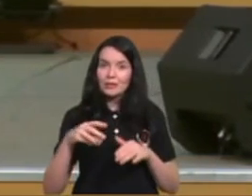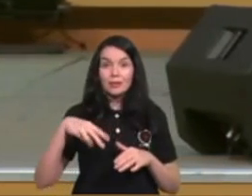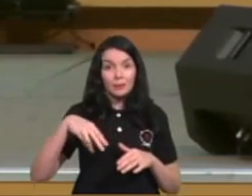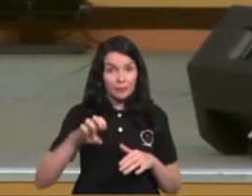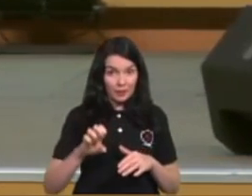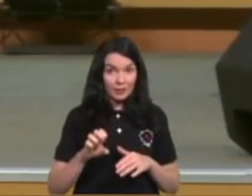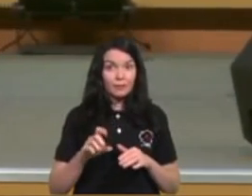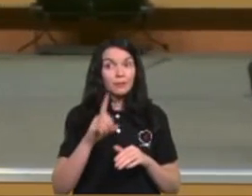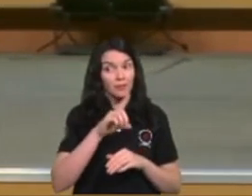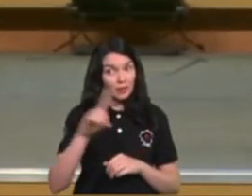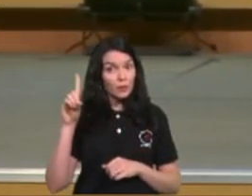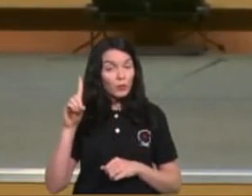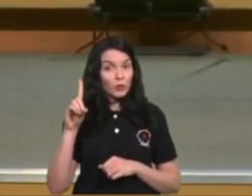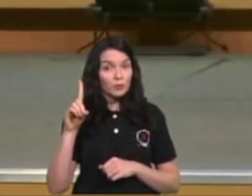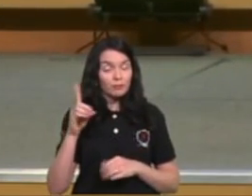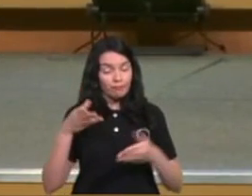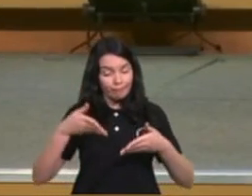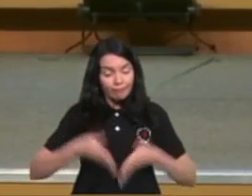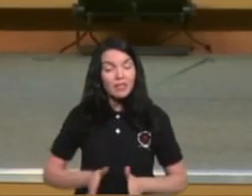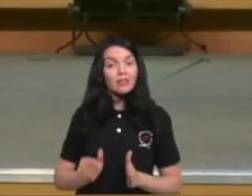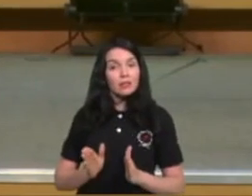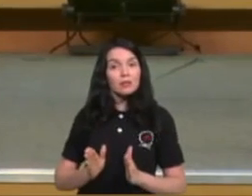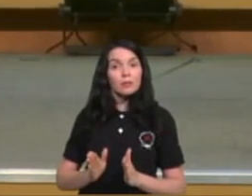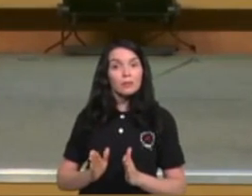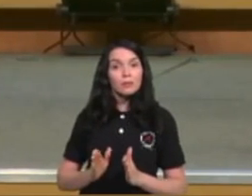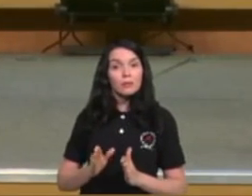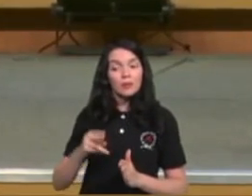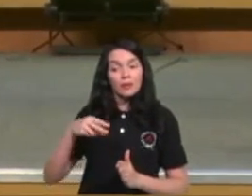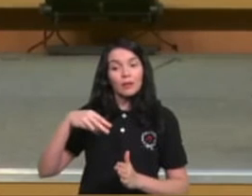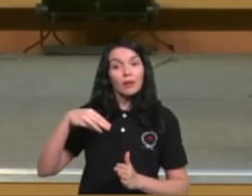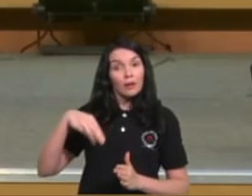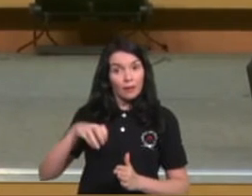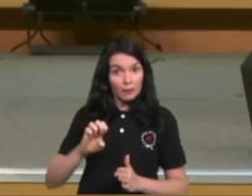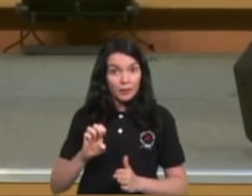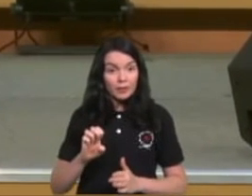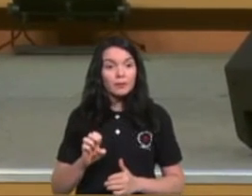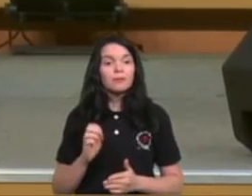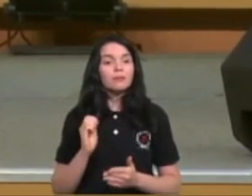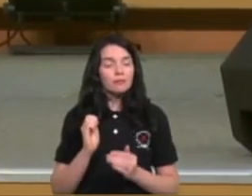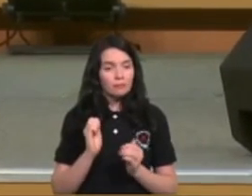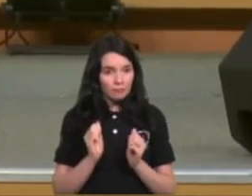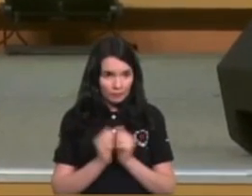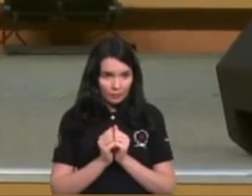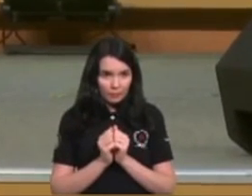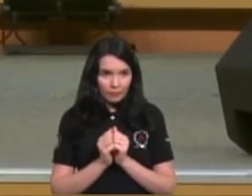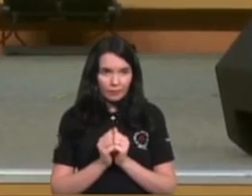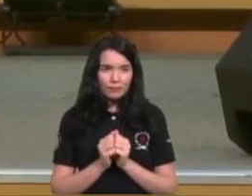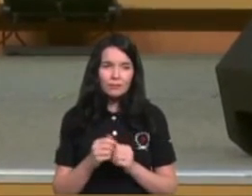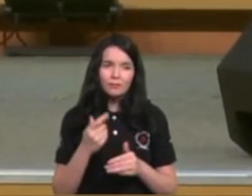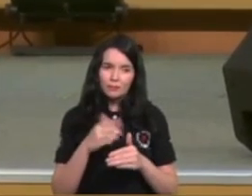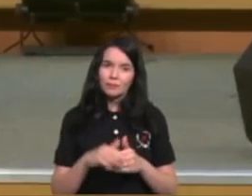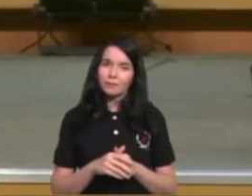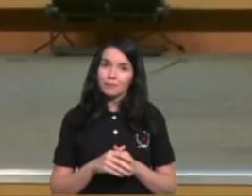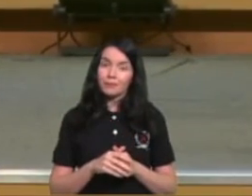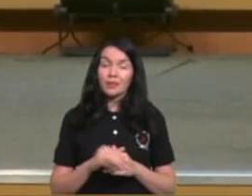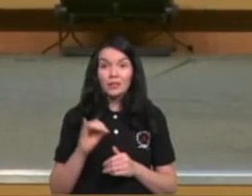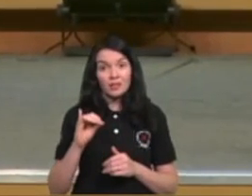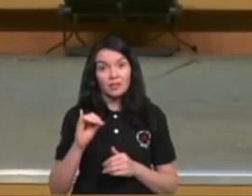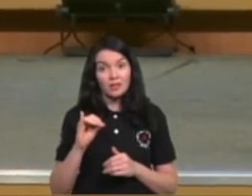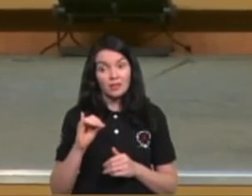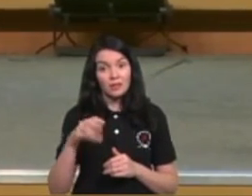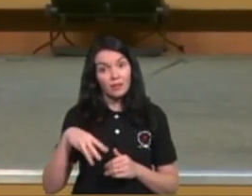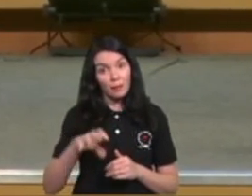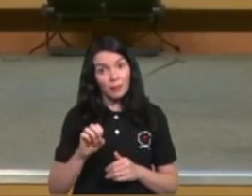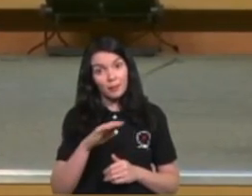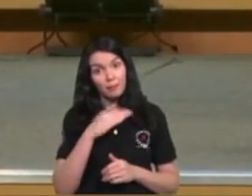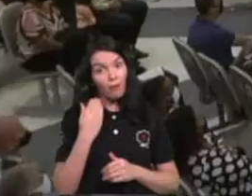Deus e ele acaba de nascer a mãe tá presente esse vazia preenchido Mas se a mãe quando ele nasceu acabou de